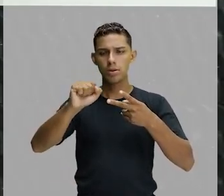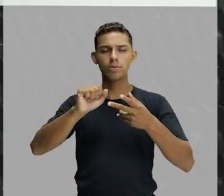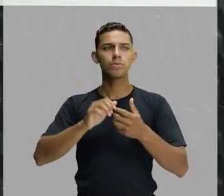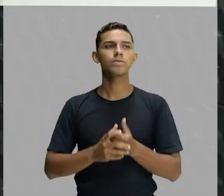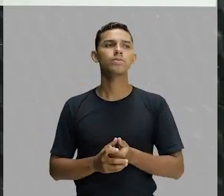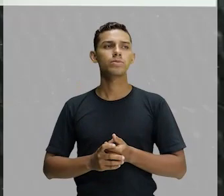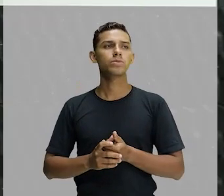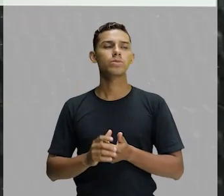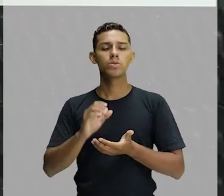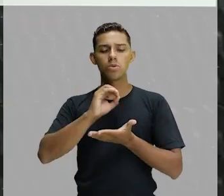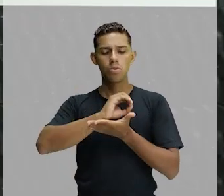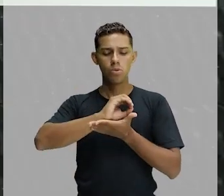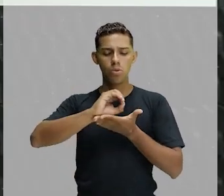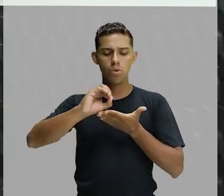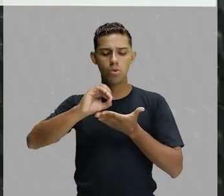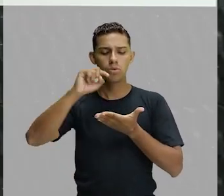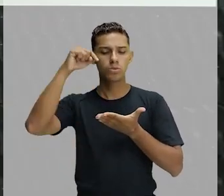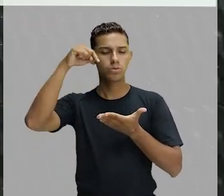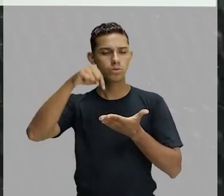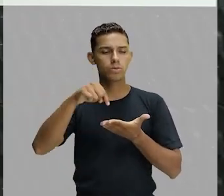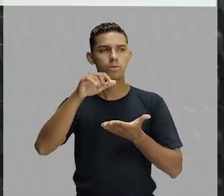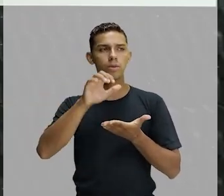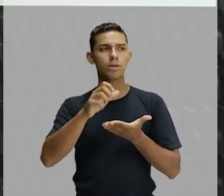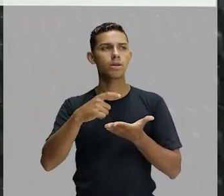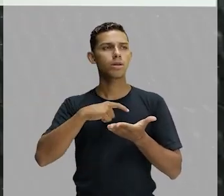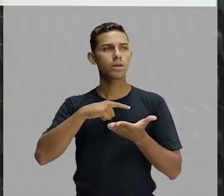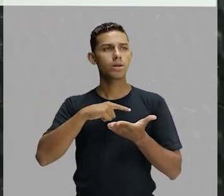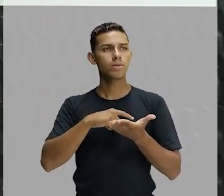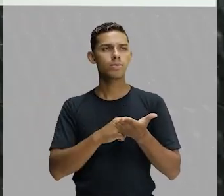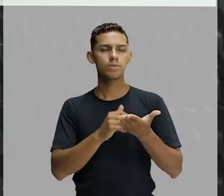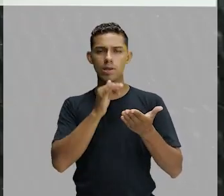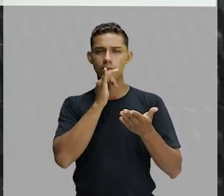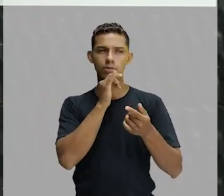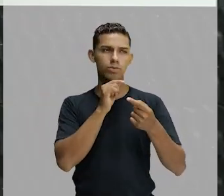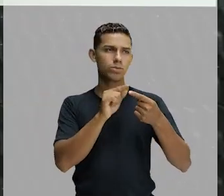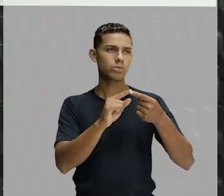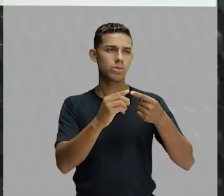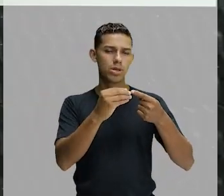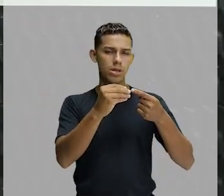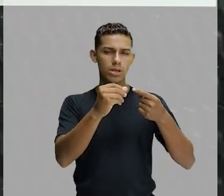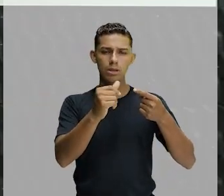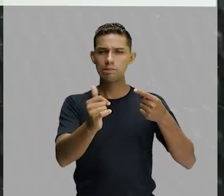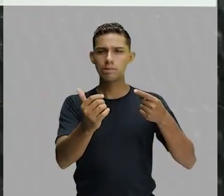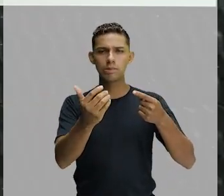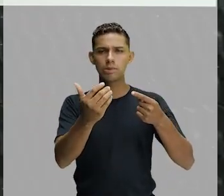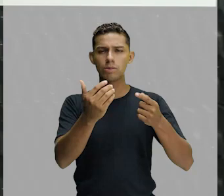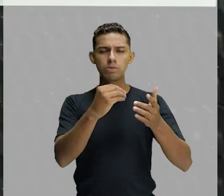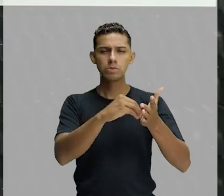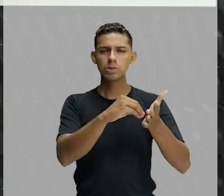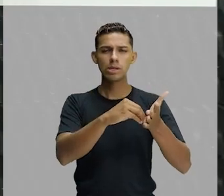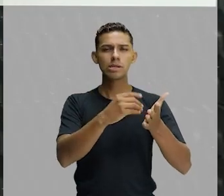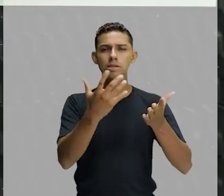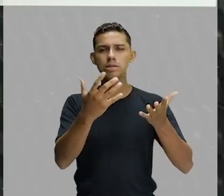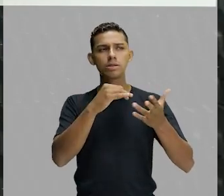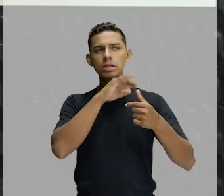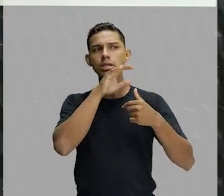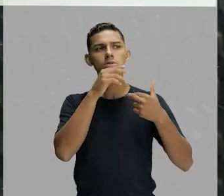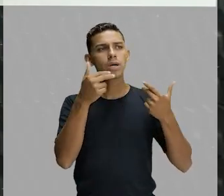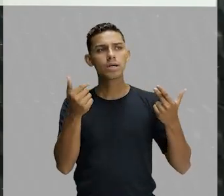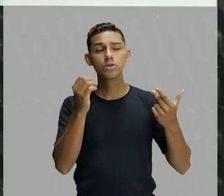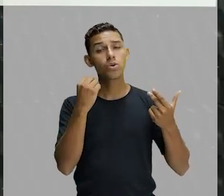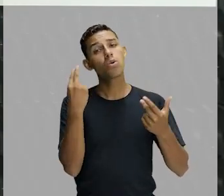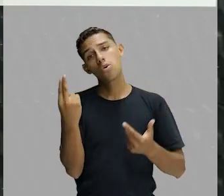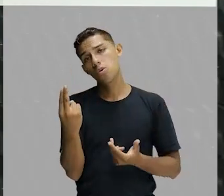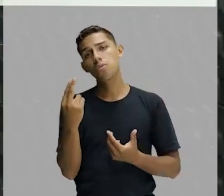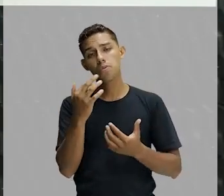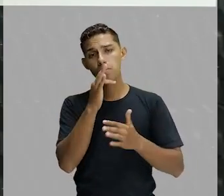orgânicos? São aqueles adubos que são formados por restos de animais, né? E ou plantas, restos de animais ou plantas. Ou